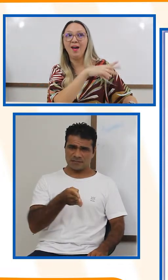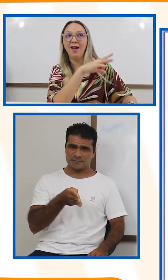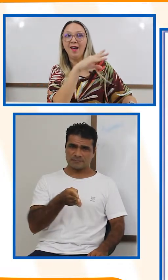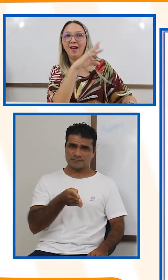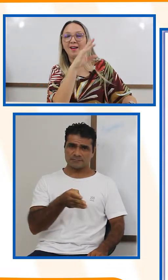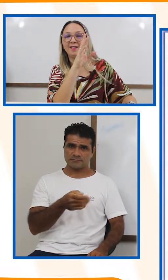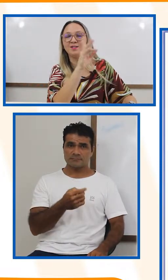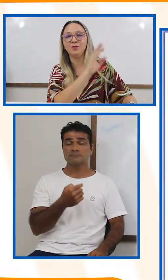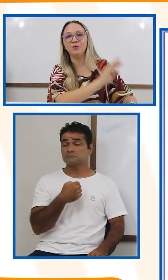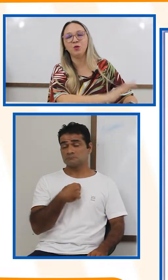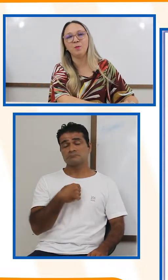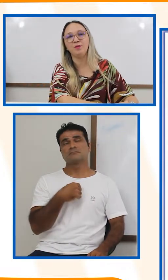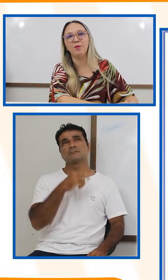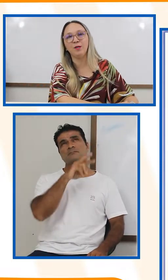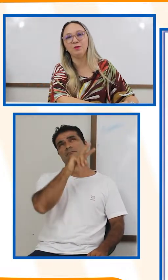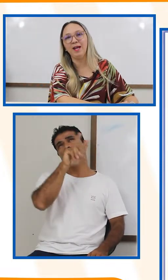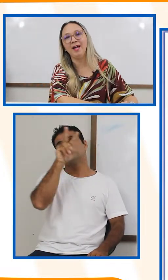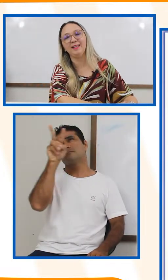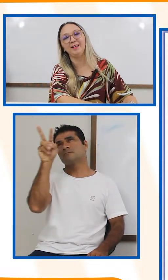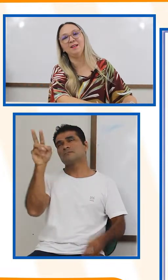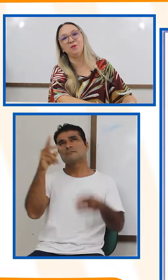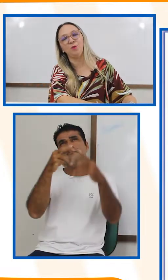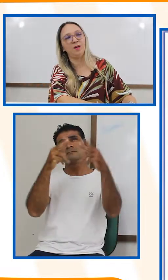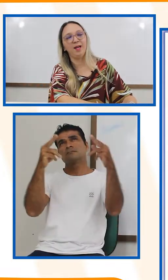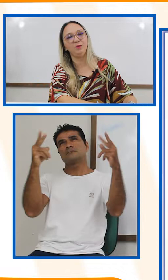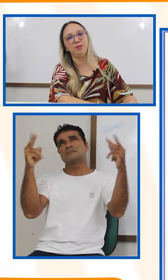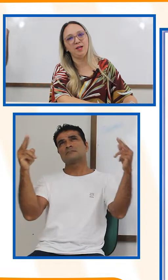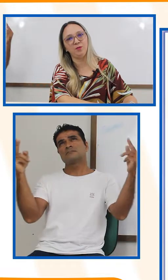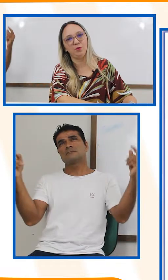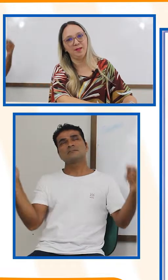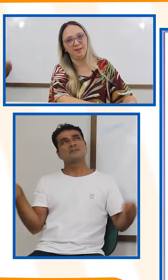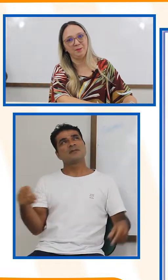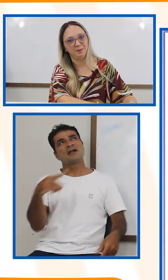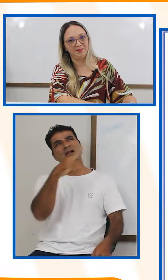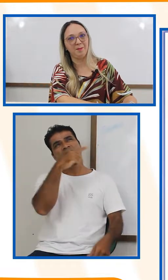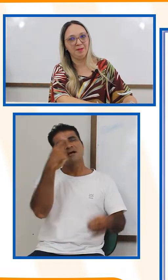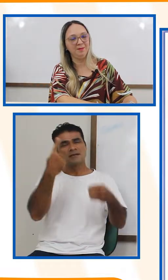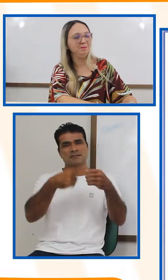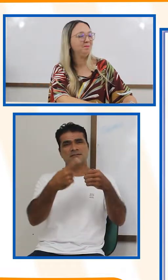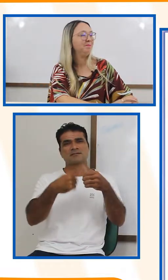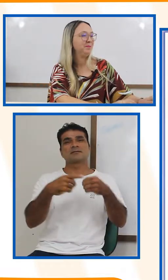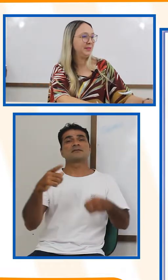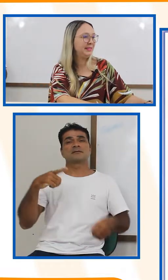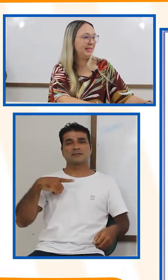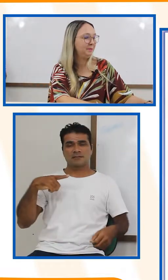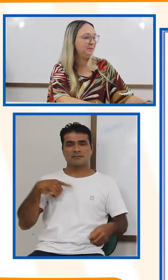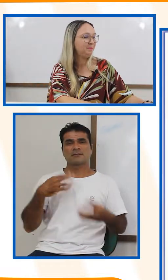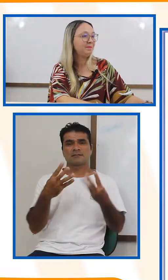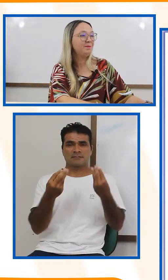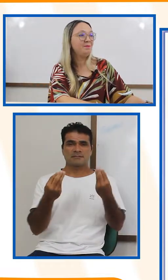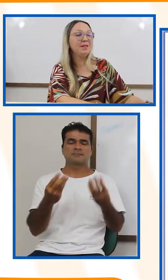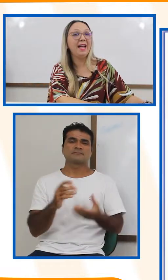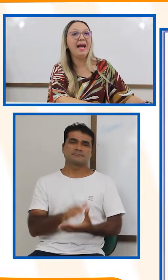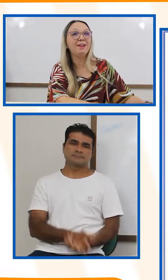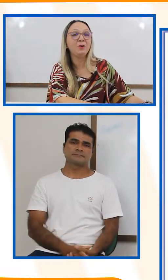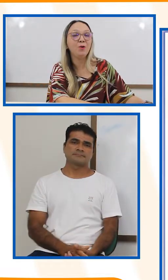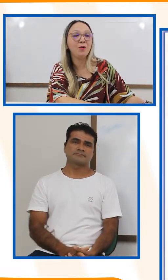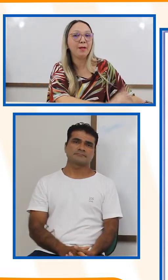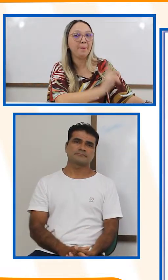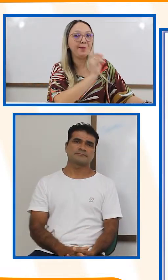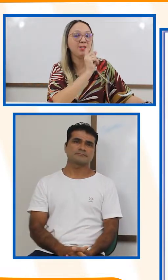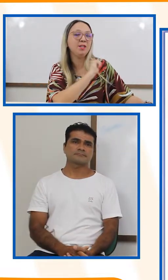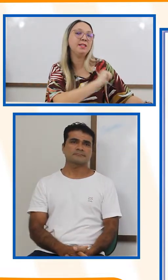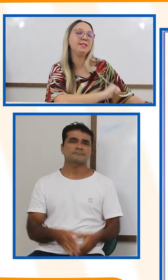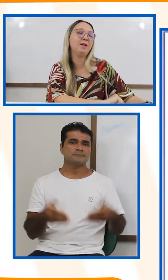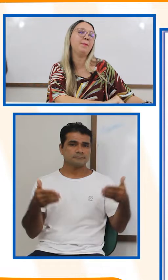viu várias sobrevoando lá na gangorra, lá no interior dela. Sabiam? Pois é.